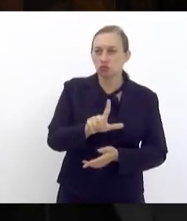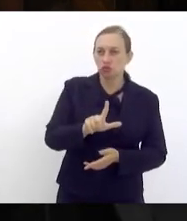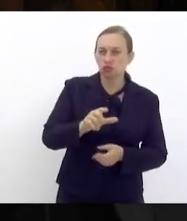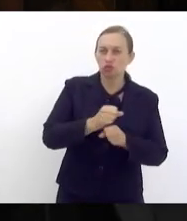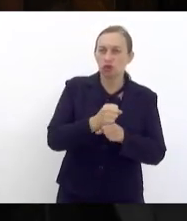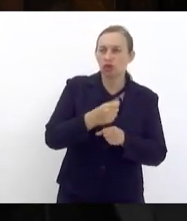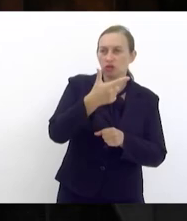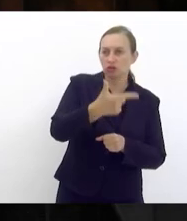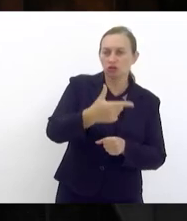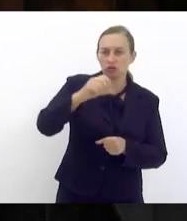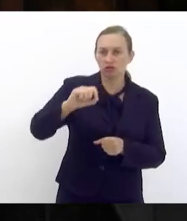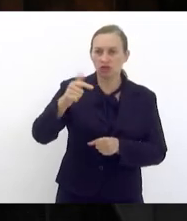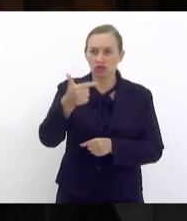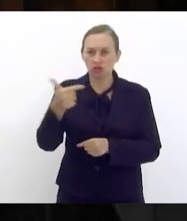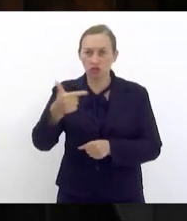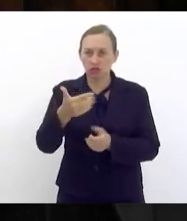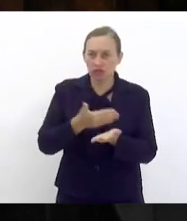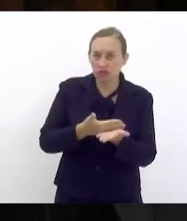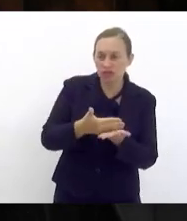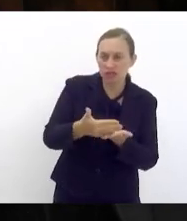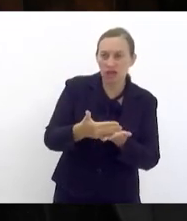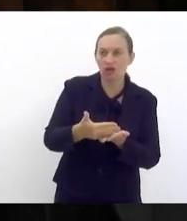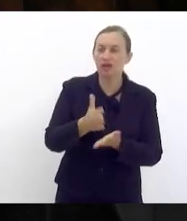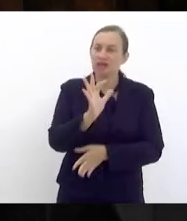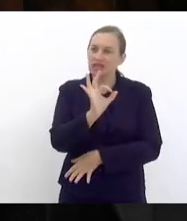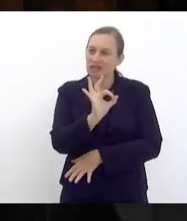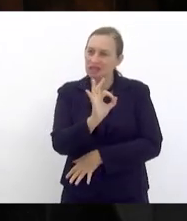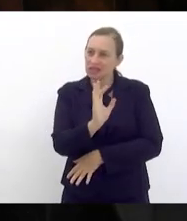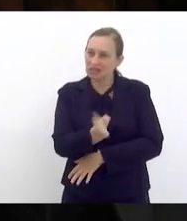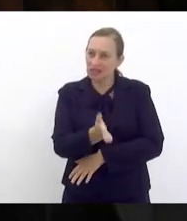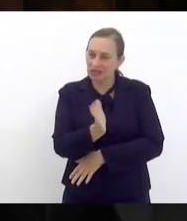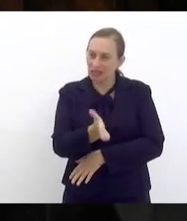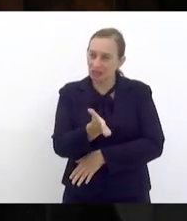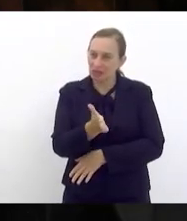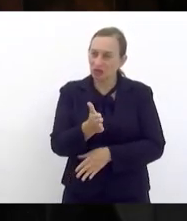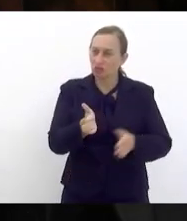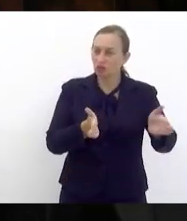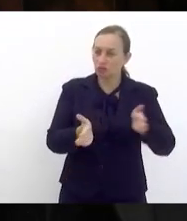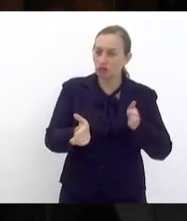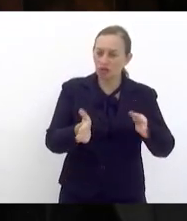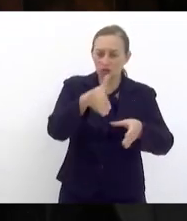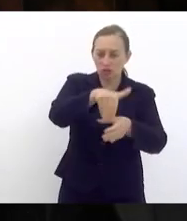2022, exatamente no semestre eleitoral,